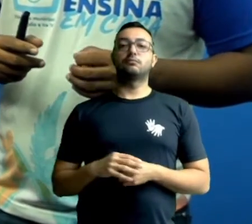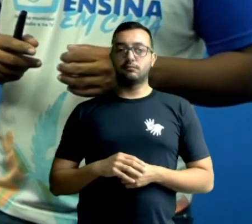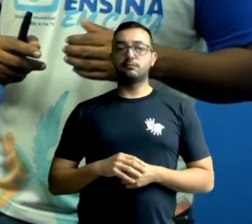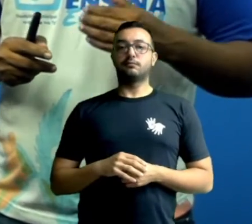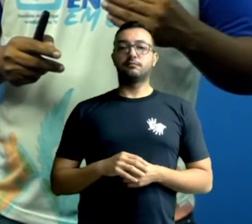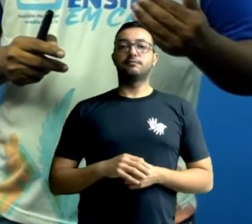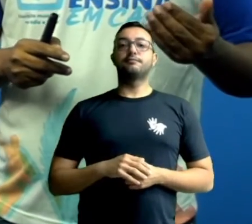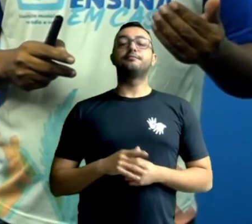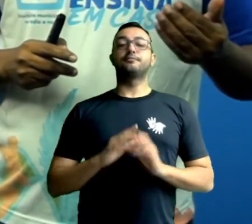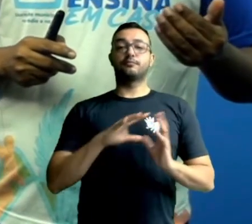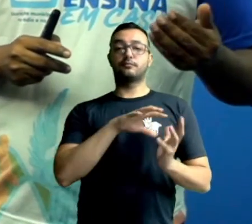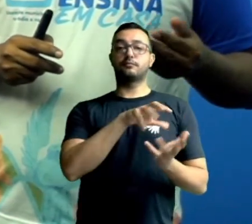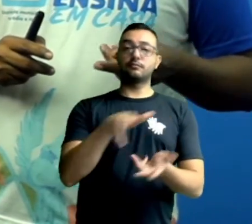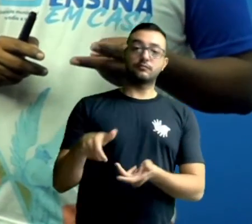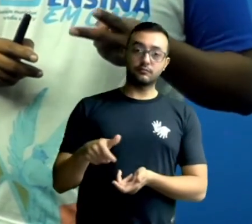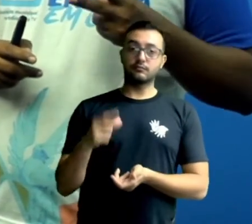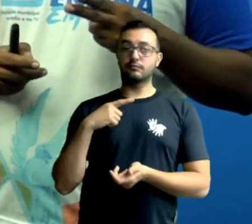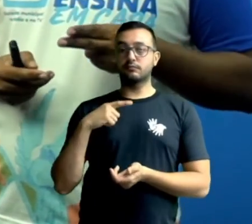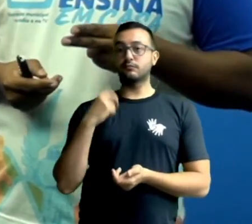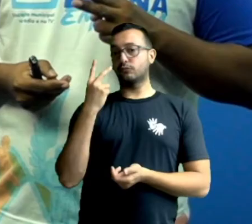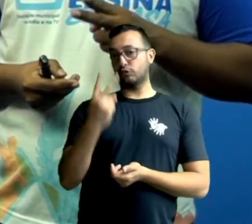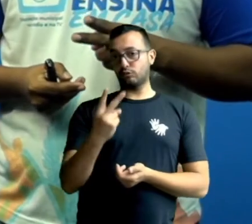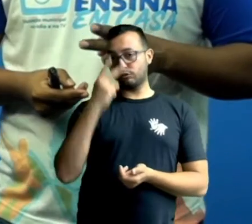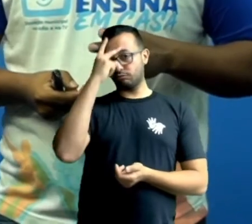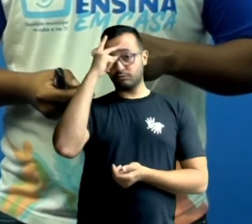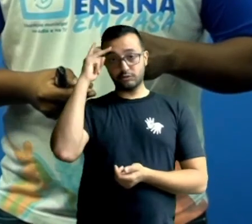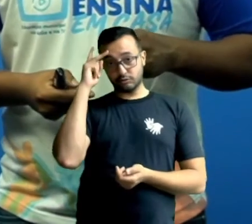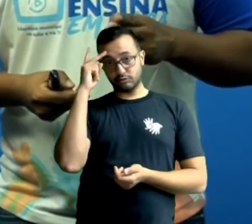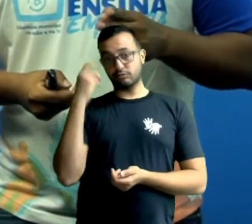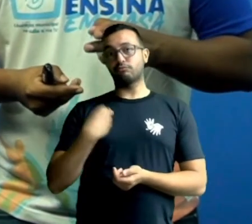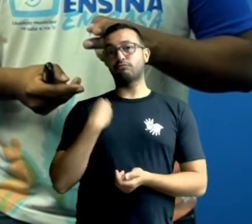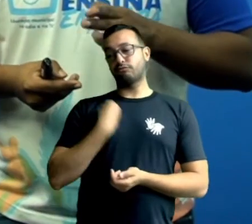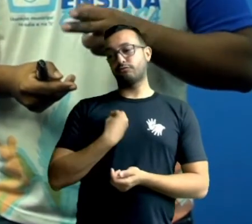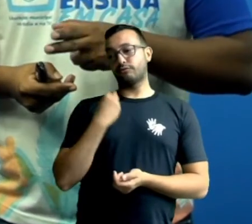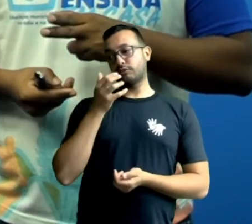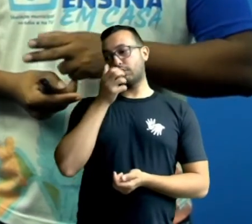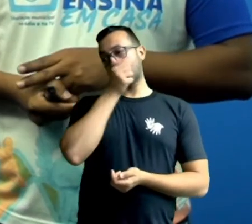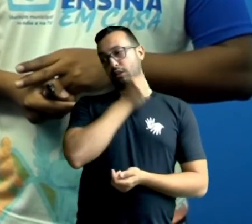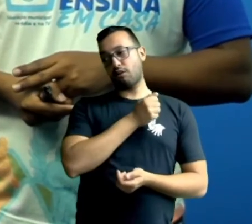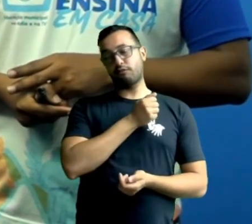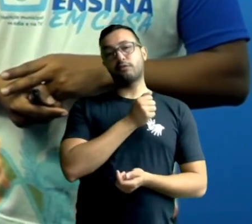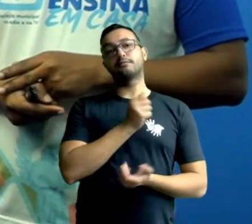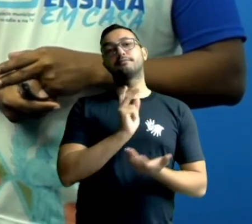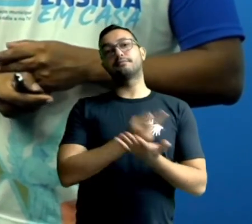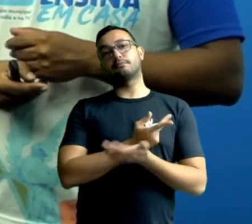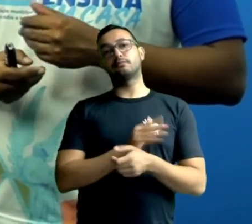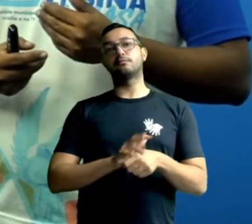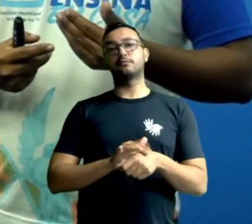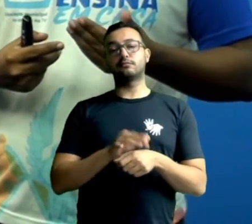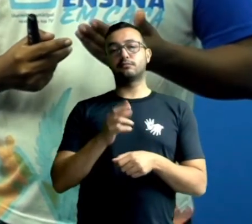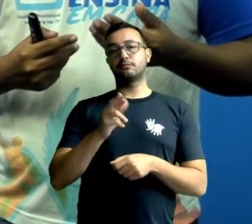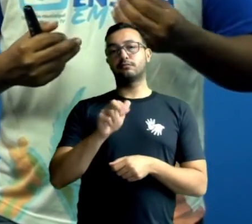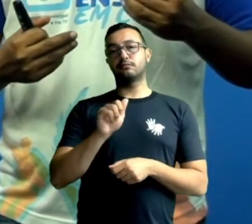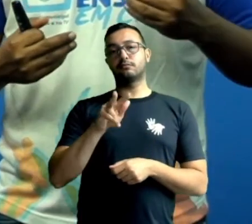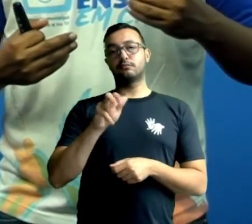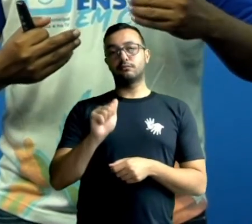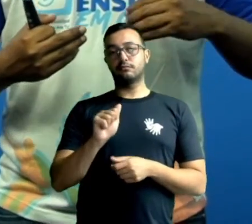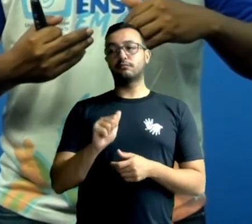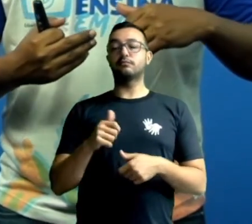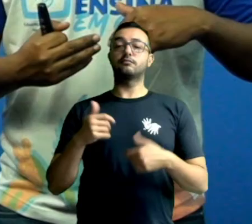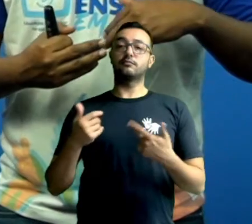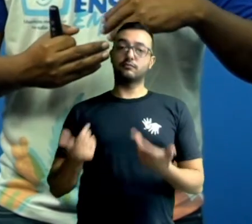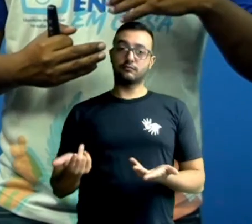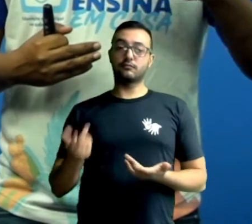ideia, no nosso planeta, somente 2 pessoas sobreviveram pela infecção da raiva. Ela